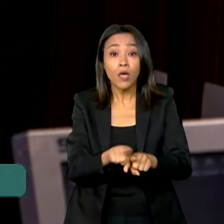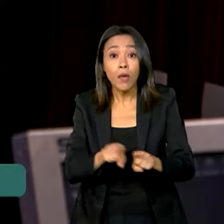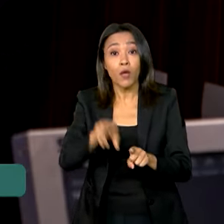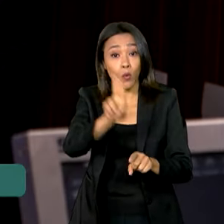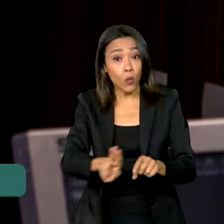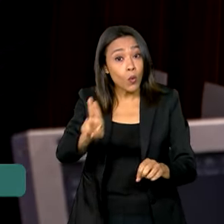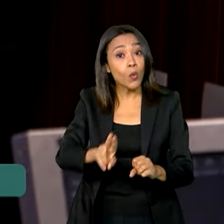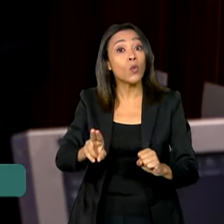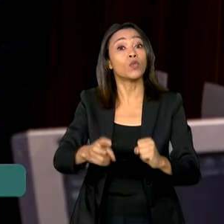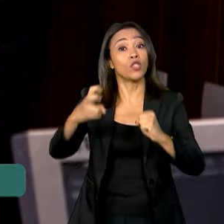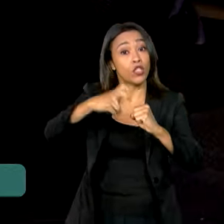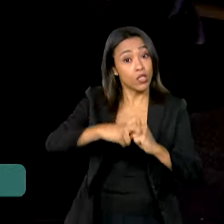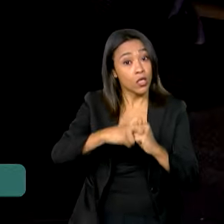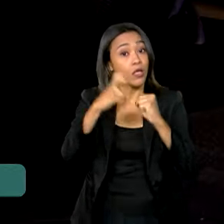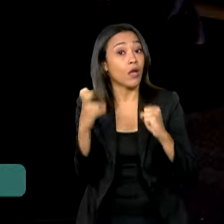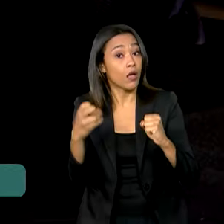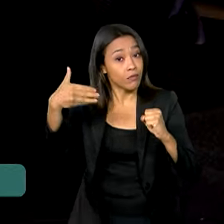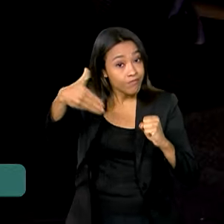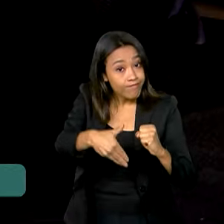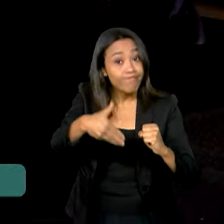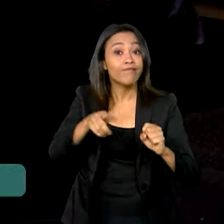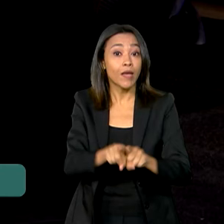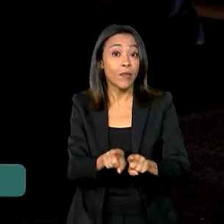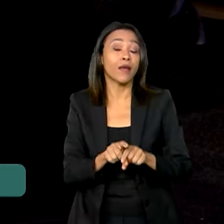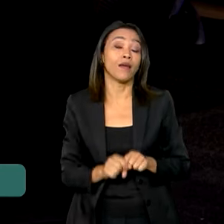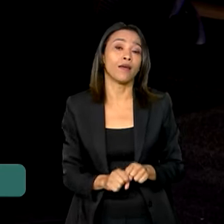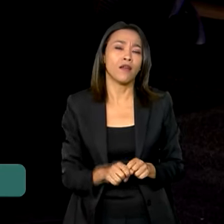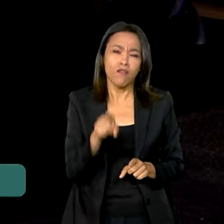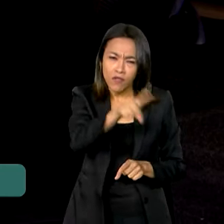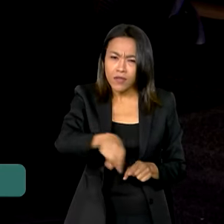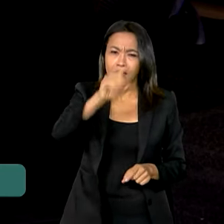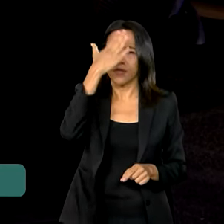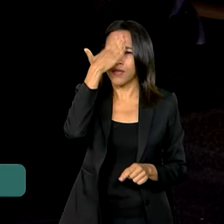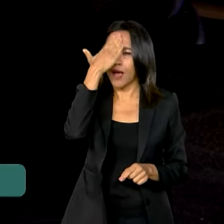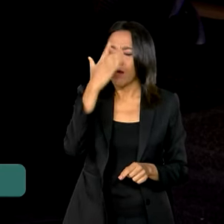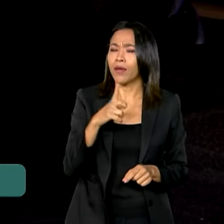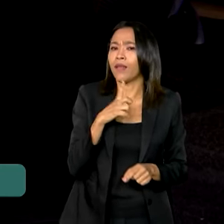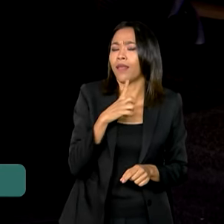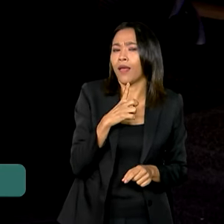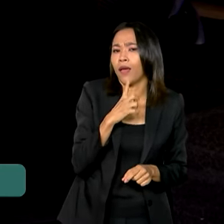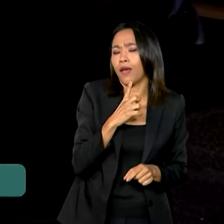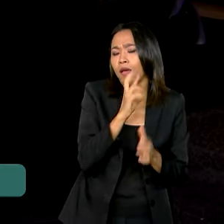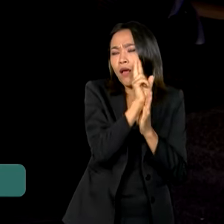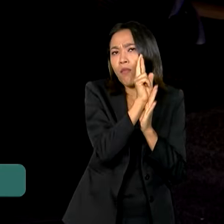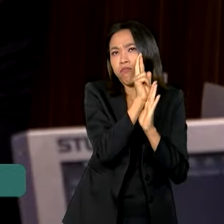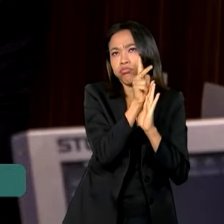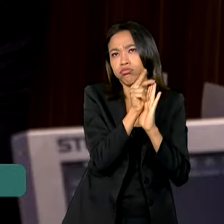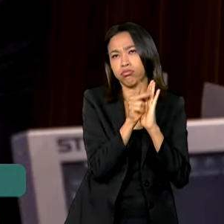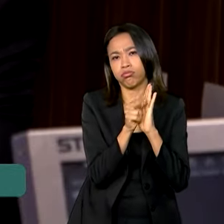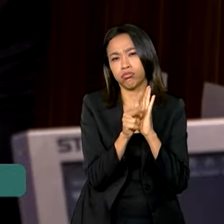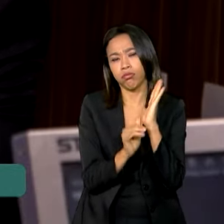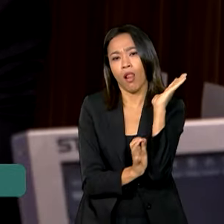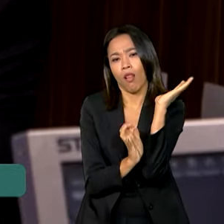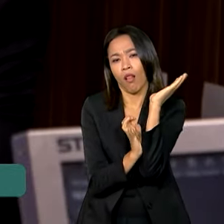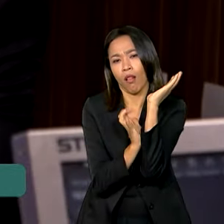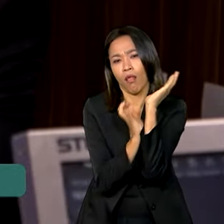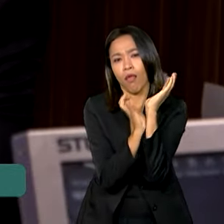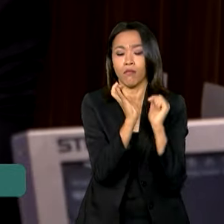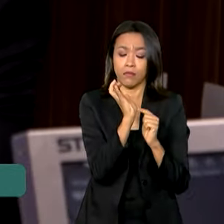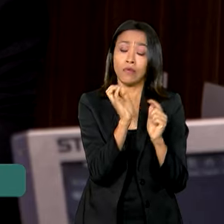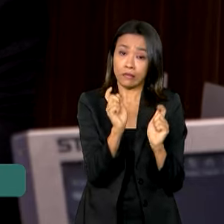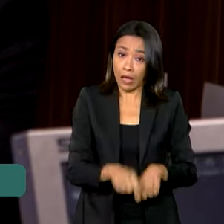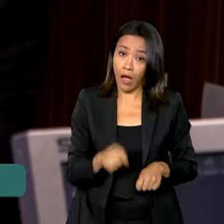análise dos processos você sabe que muita muita muita questão burocrática hoje em dia pode ser